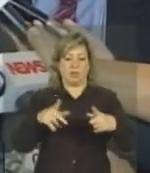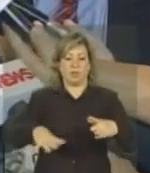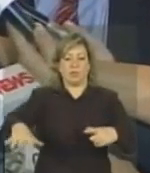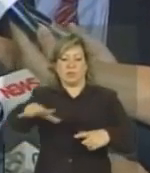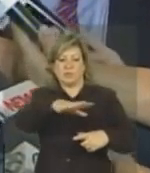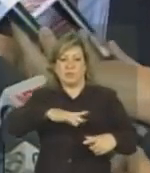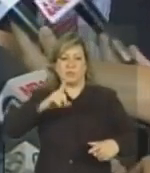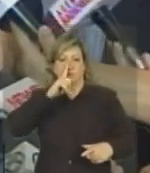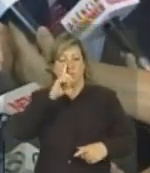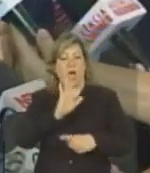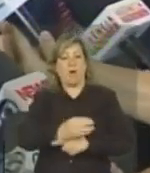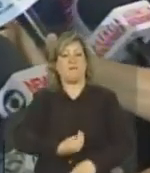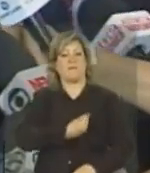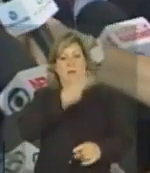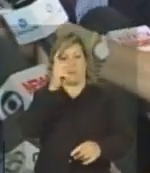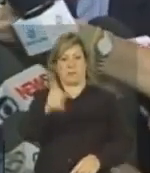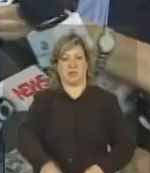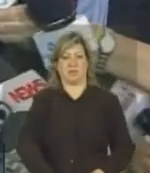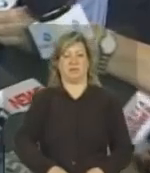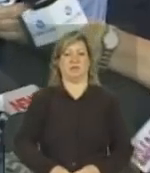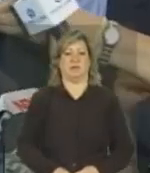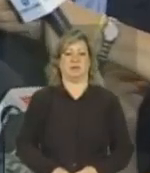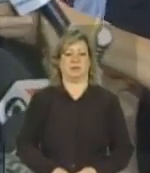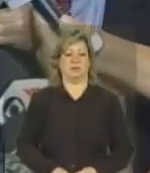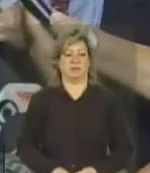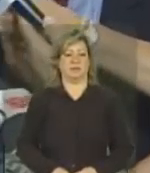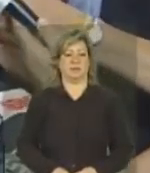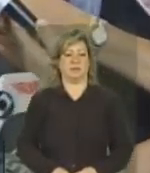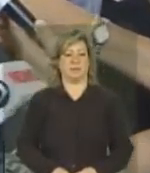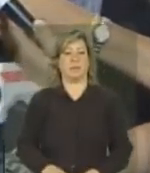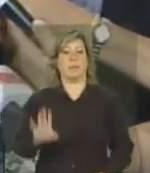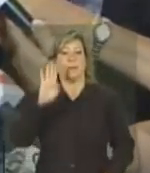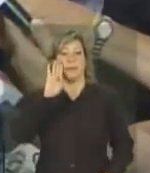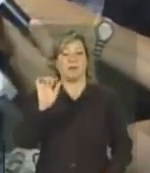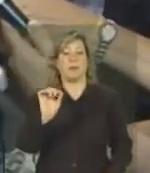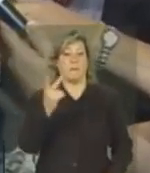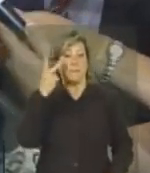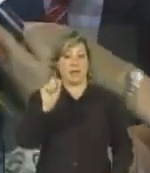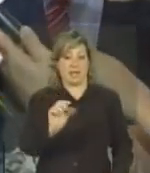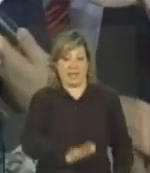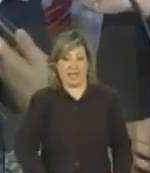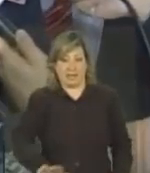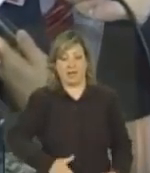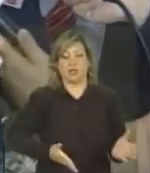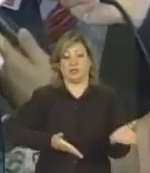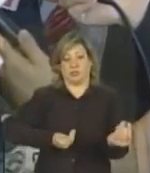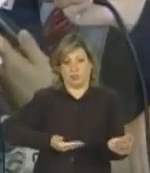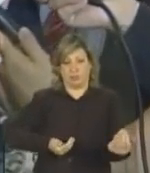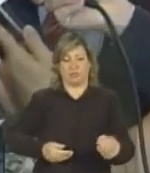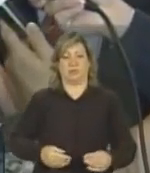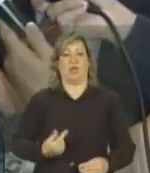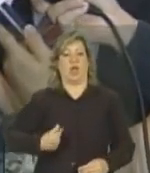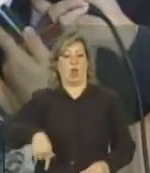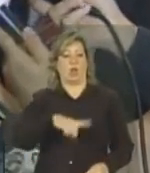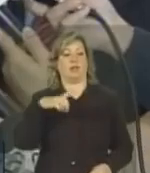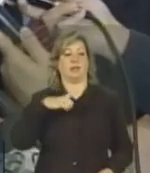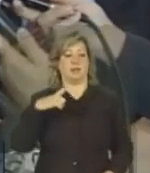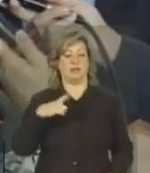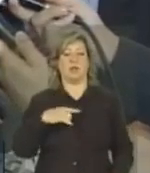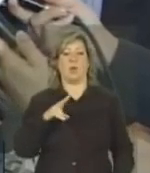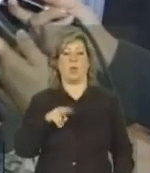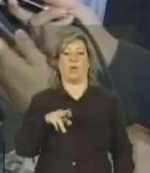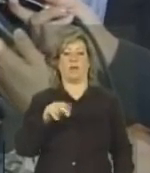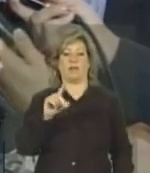das pessoas. Ministro, o senhor está falando da questão da internação, ministro? Para as crianças e adolescentes. Nós temos a unidade